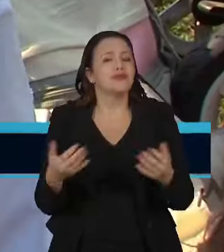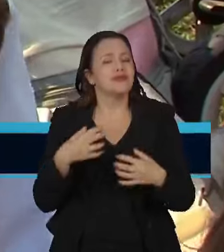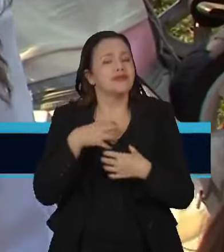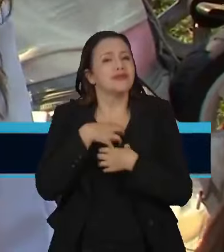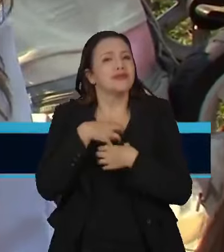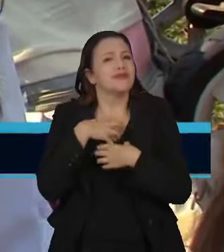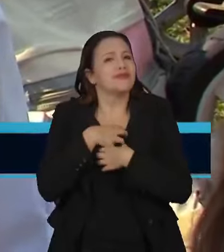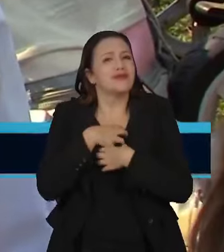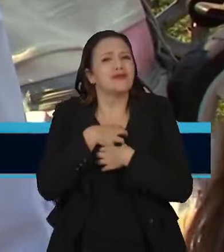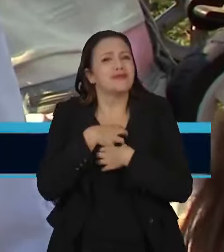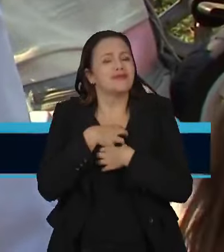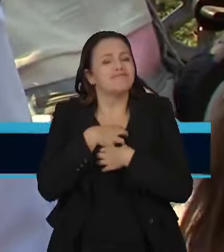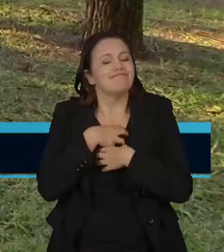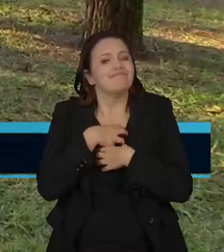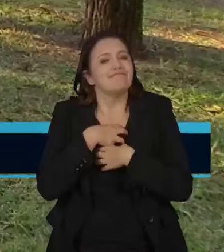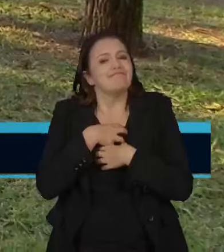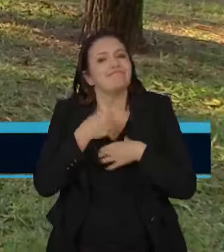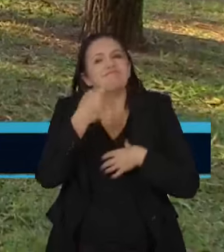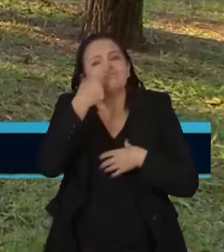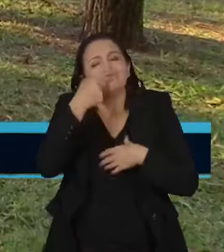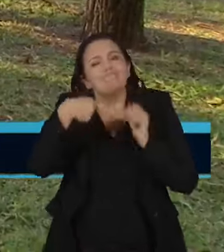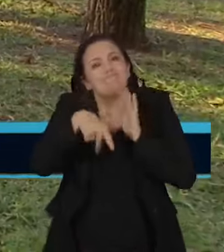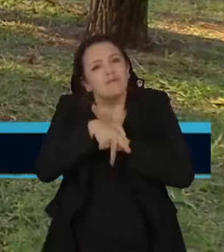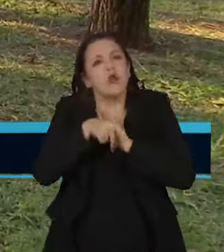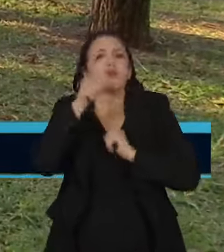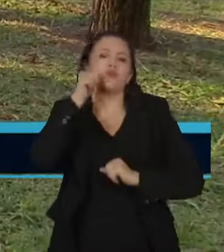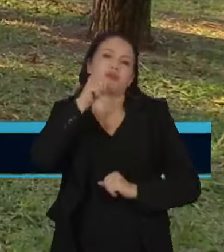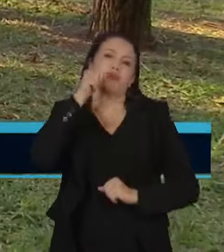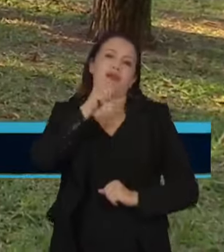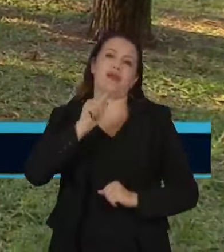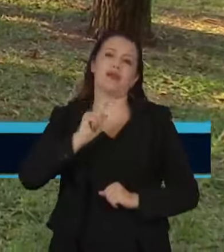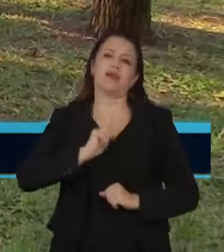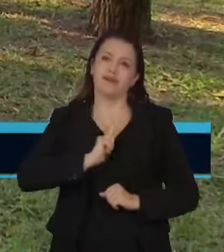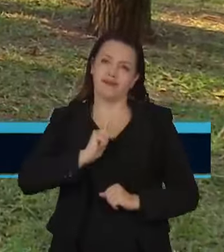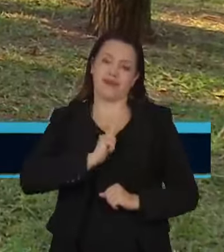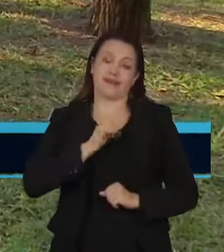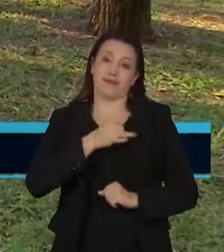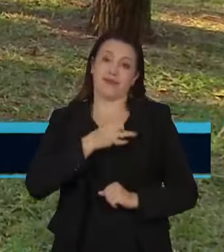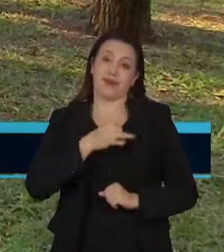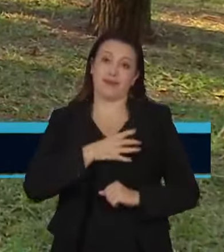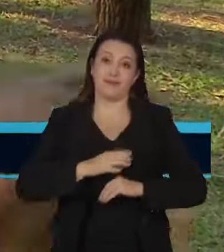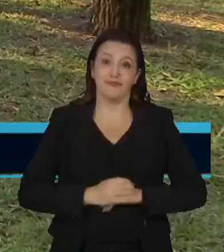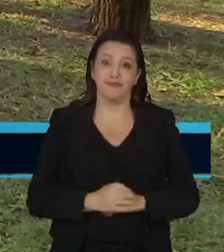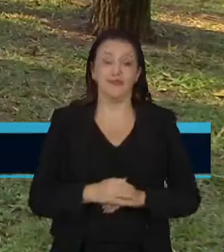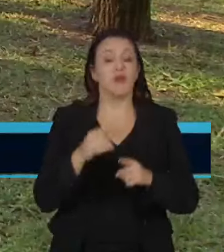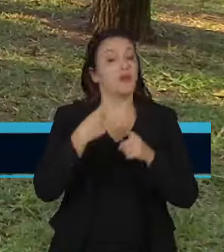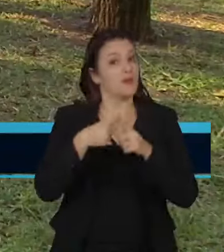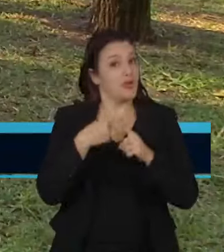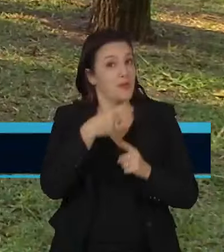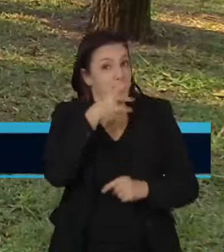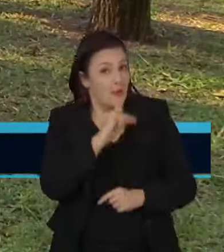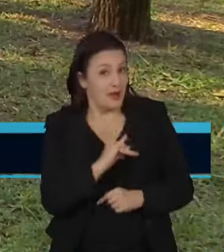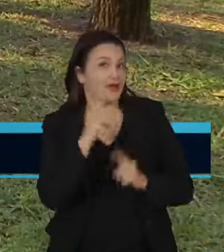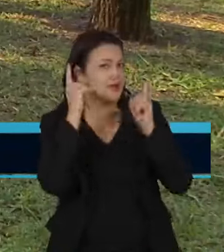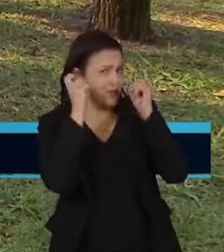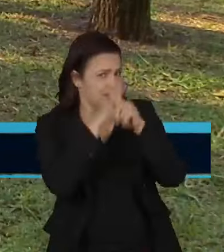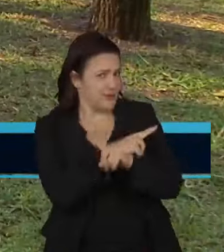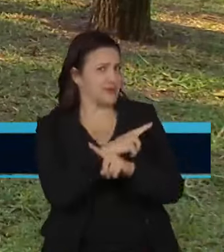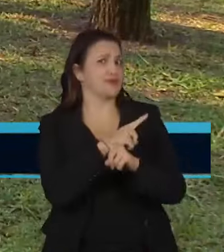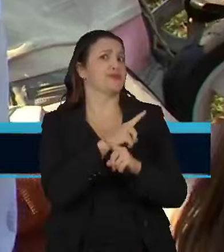sentimento que só a mulher que que realmente passa de ter medo exato porque o pai dificilmente tem essa